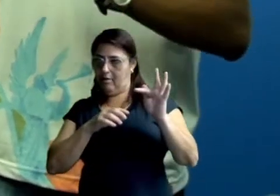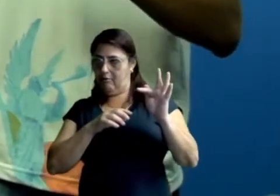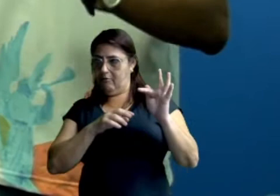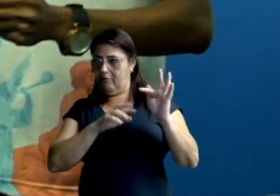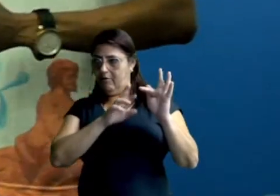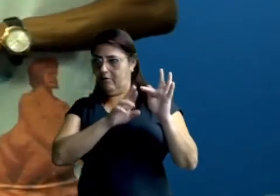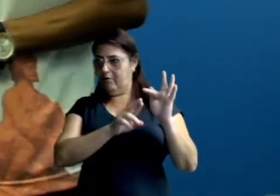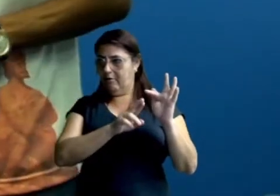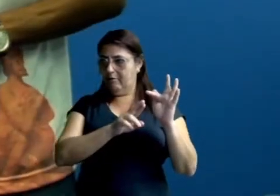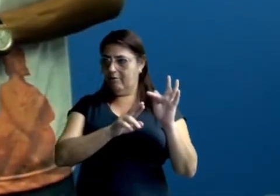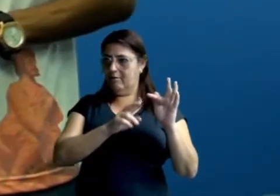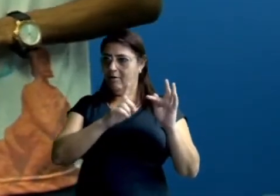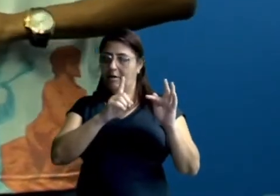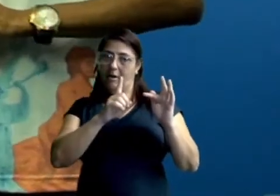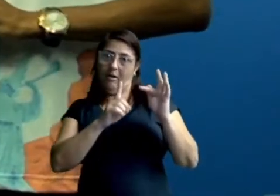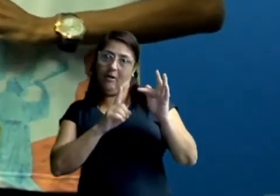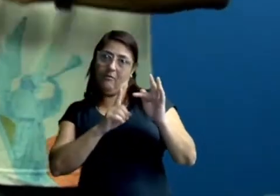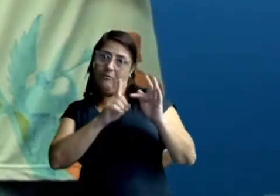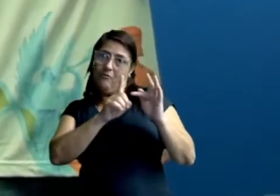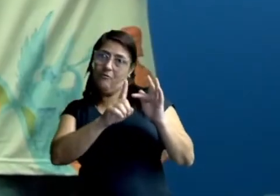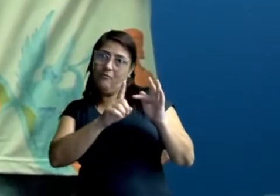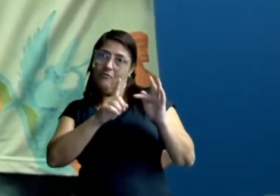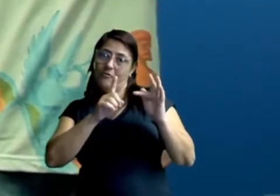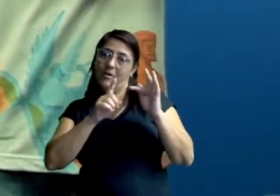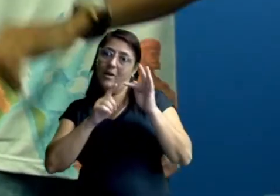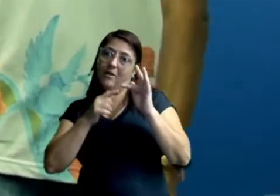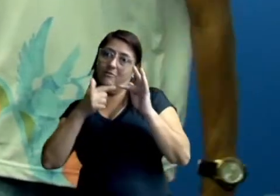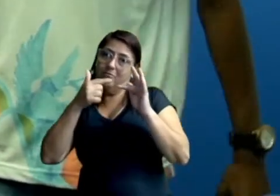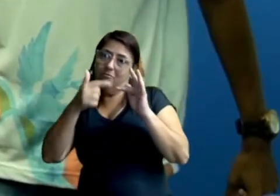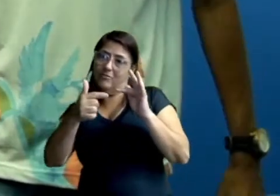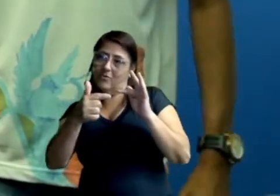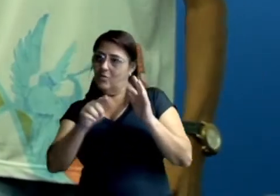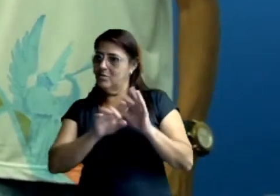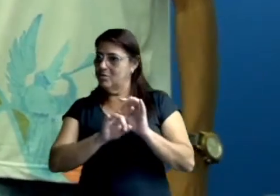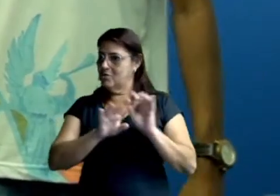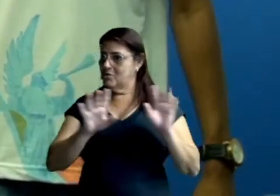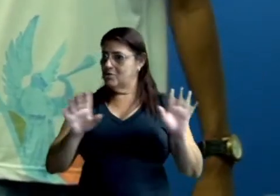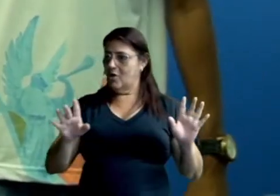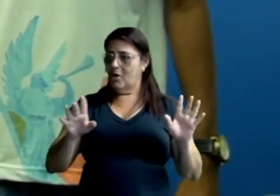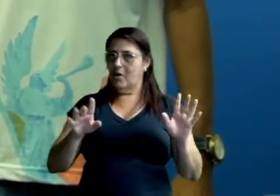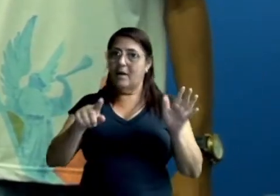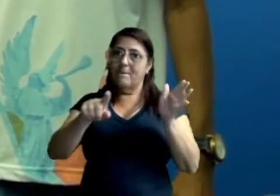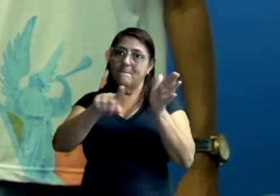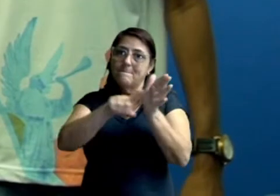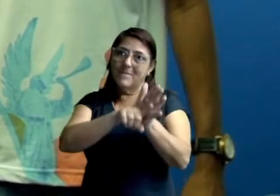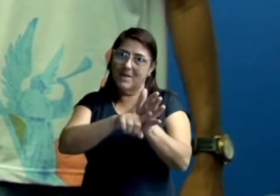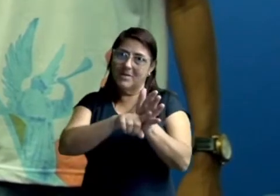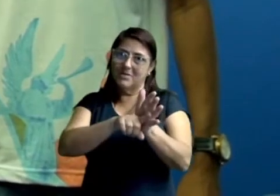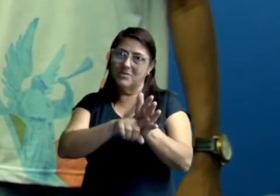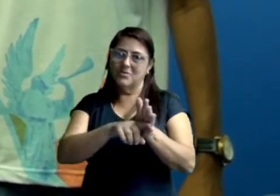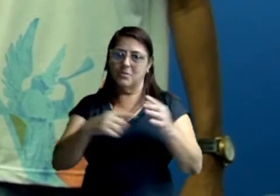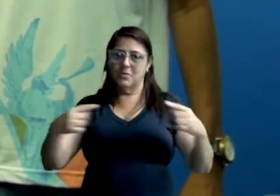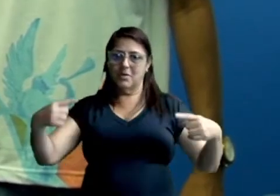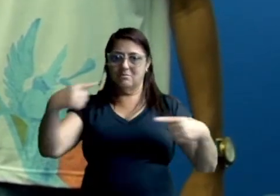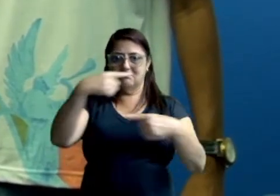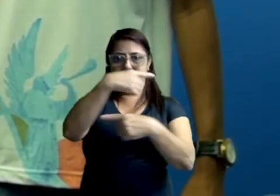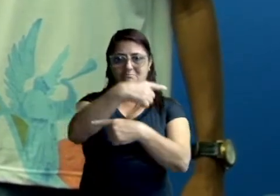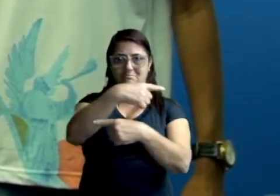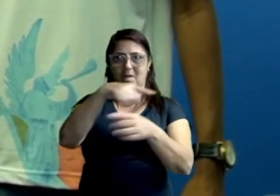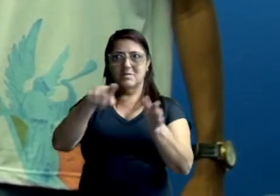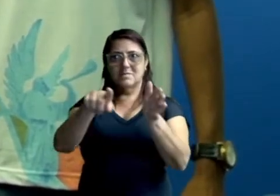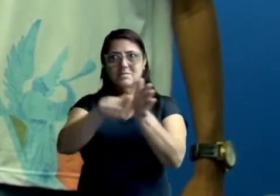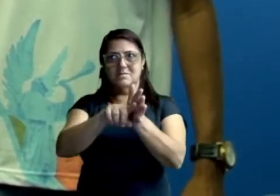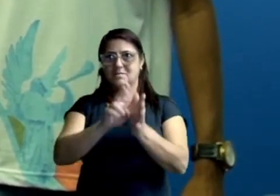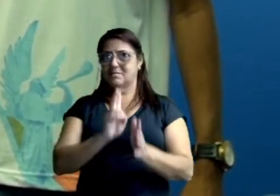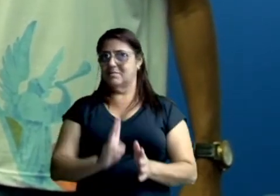1 menos o módulo de F de 2. Só isso, professor? Somente isso. Ok? Beleza